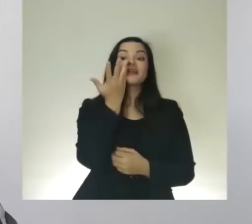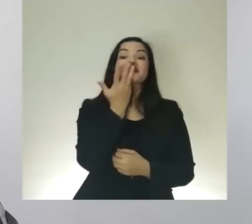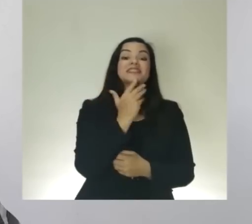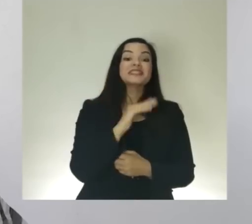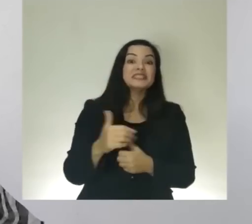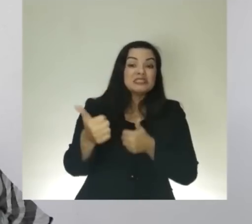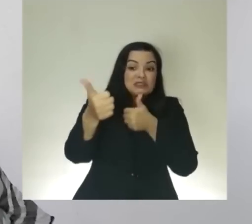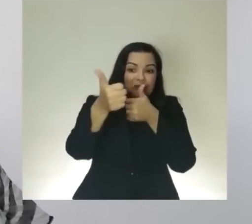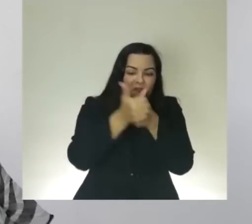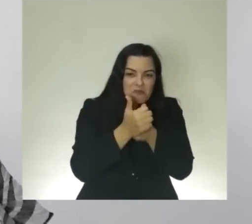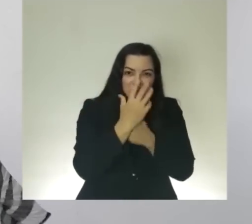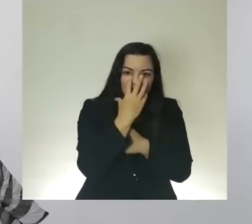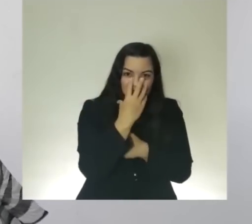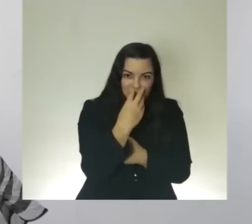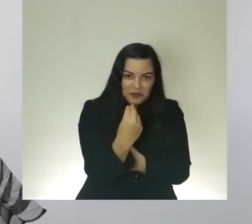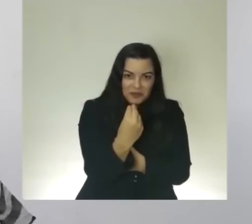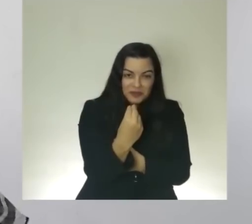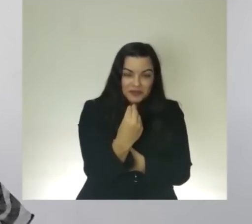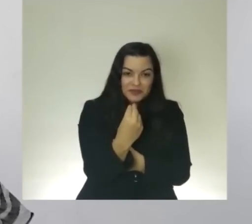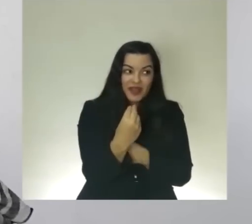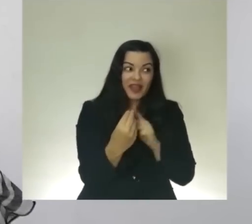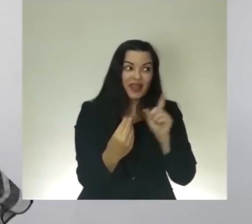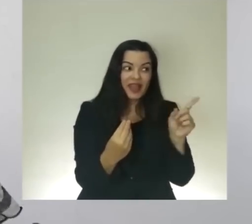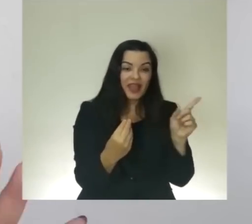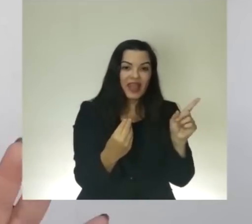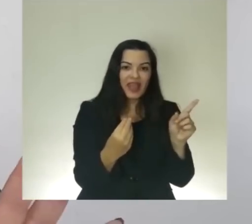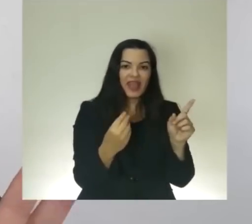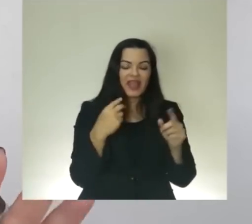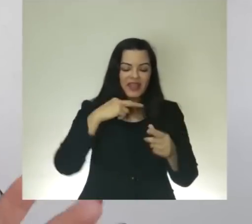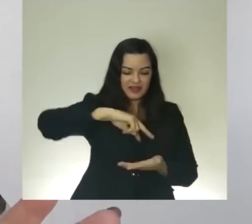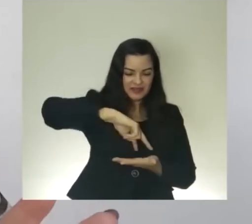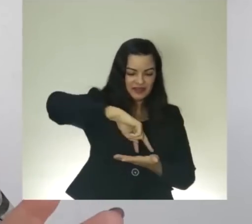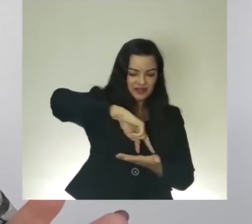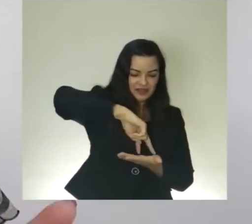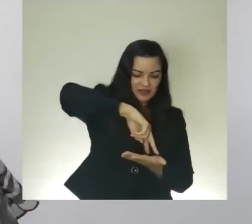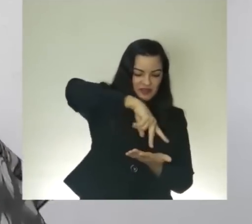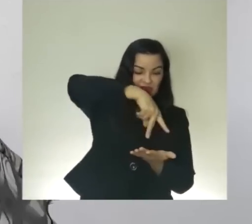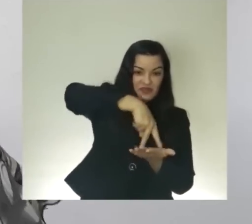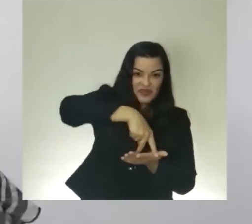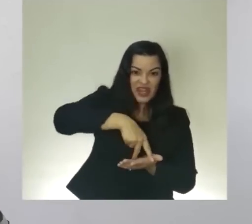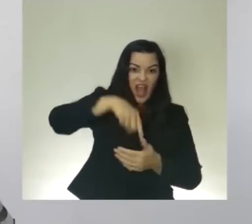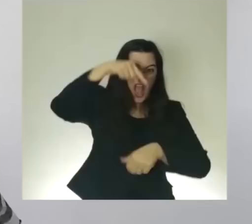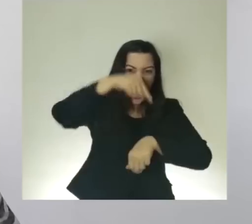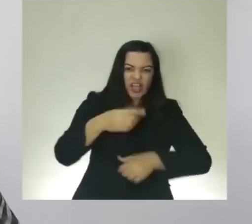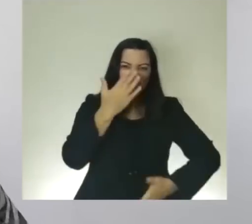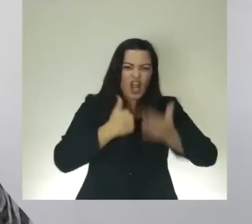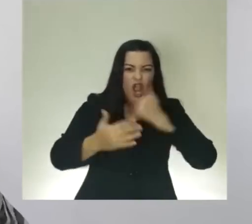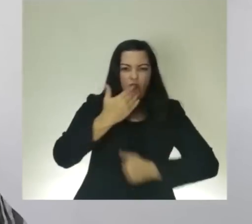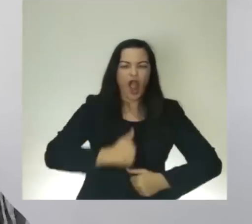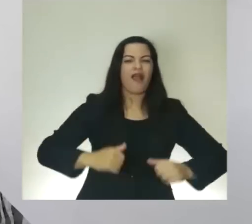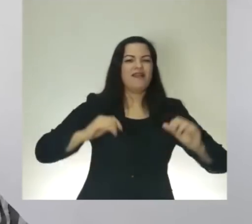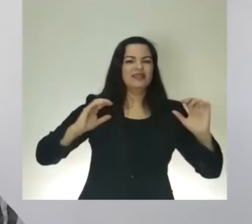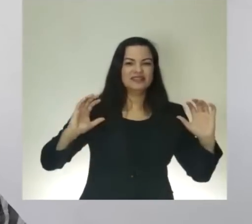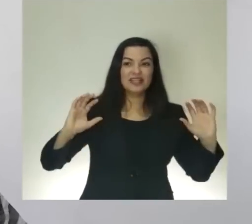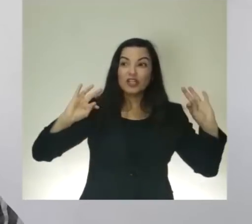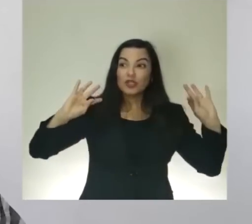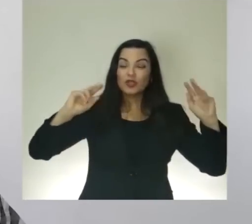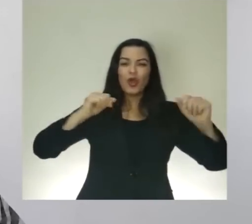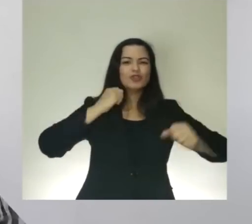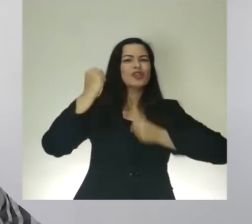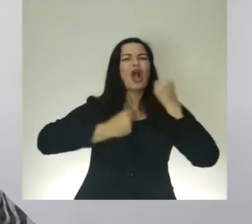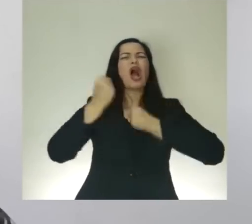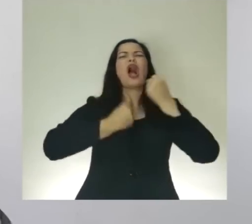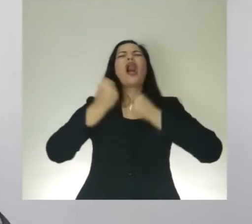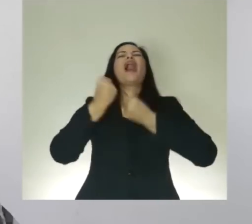lobo, ele se vira e fala, hora do jantar! E todas as crianças precisam sair